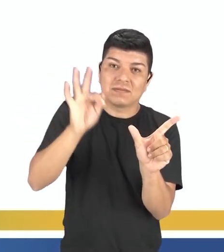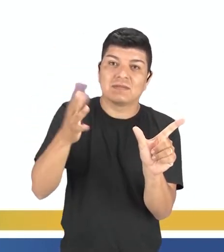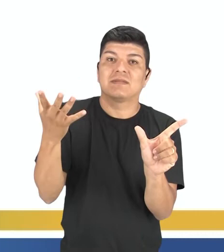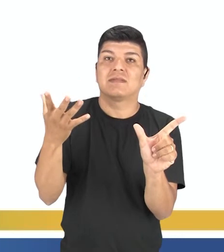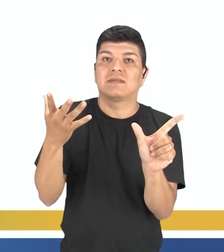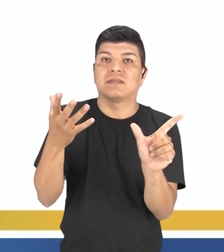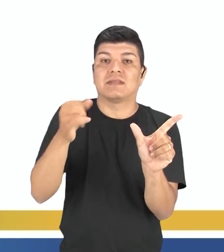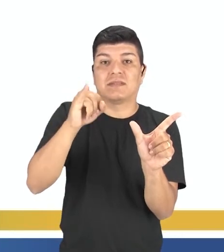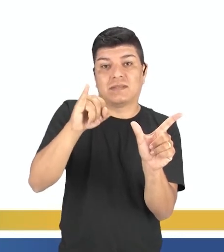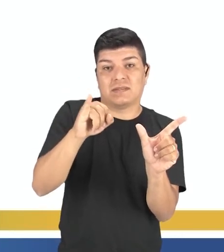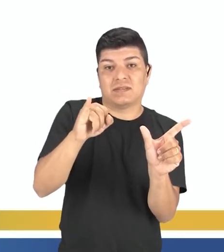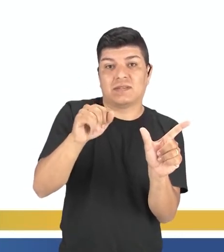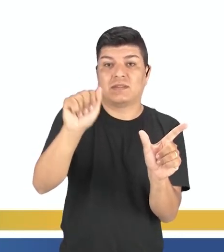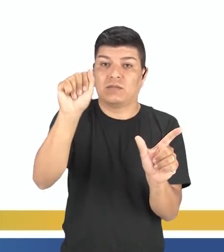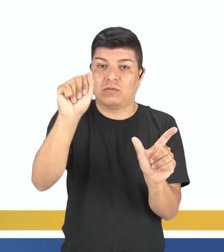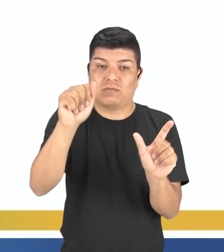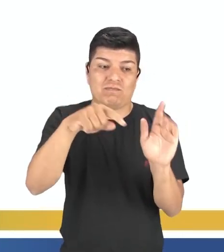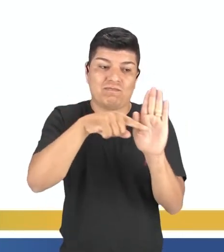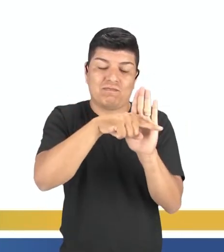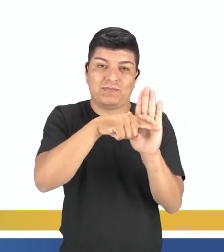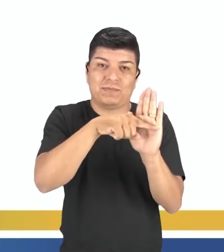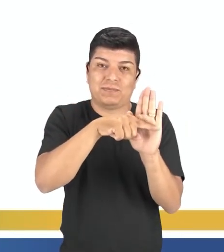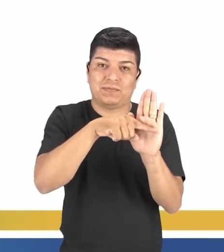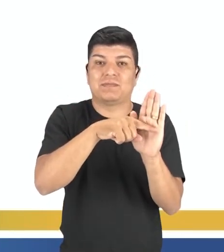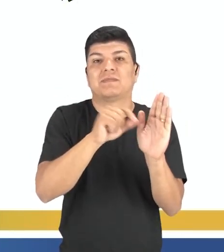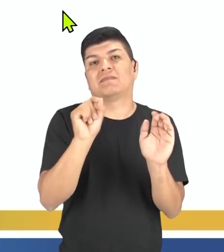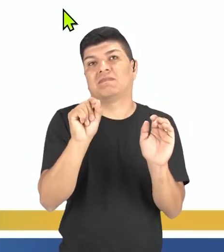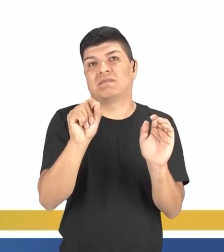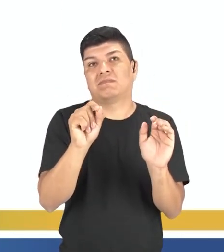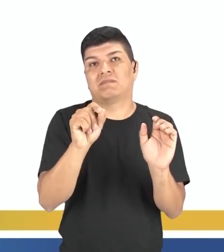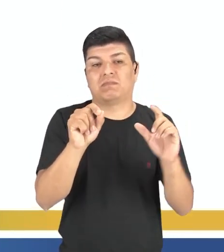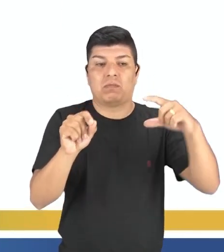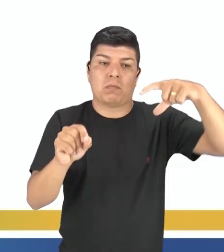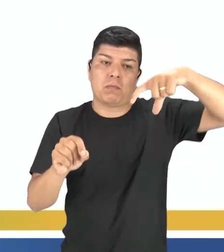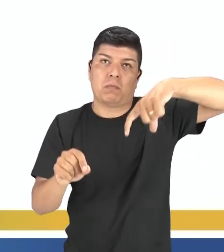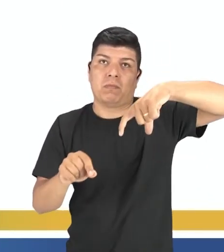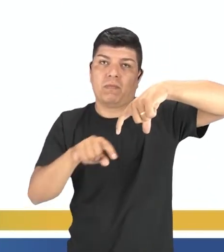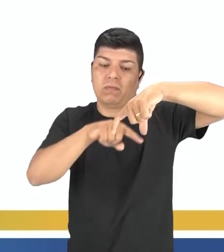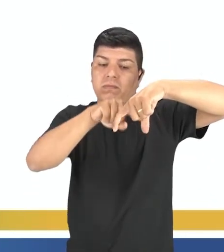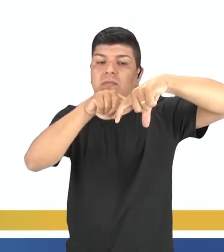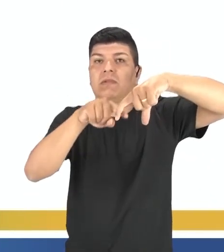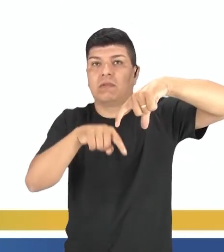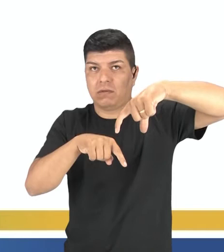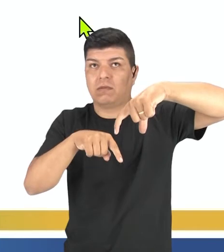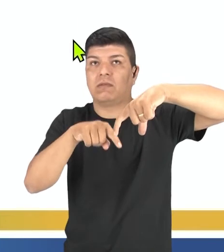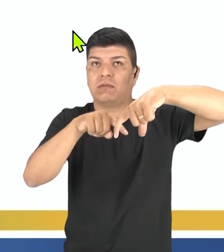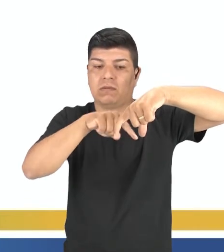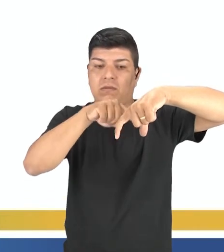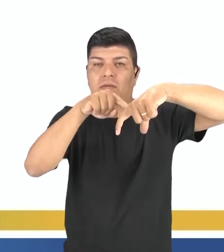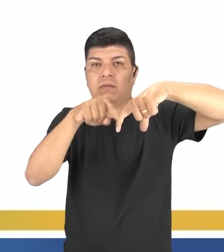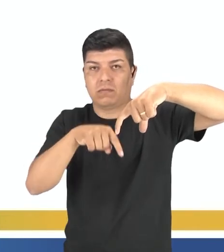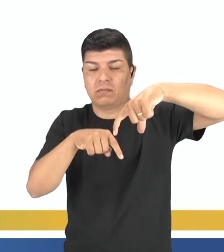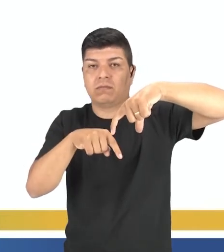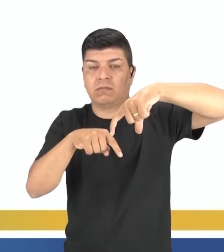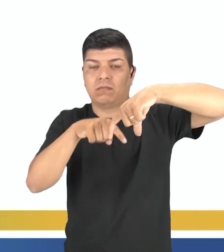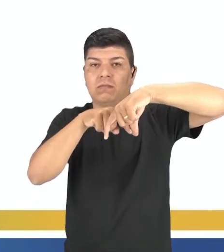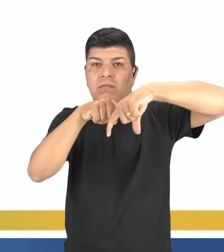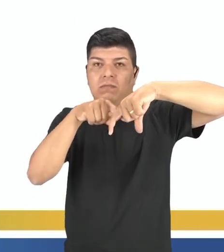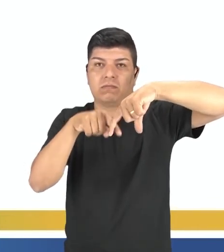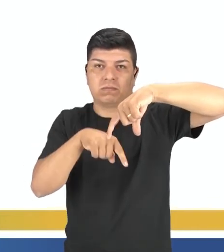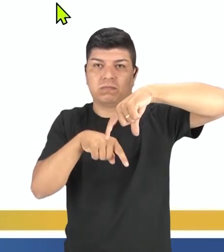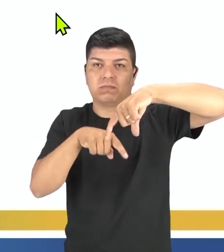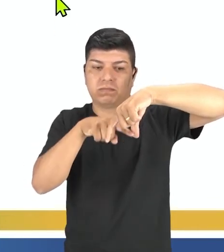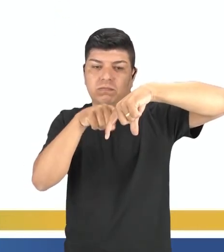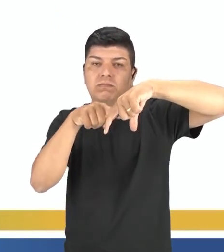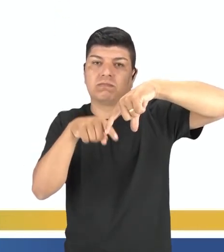A é negativo, a parábola ficará com a concavidade voltada para baixo. A curva estará com a concavidade